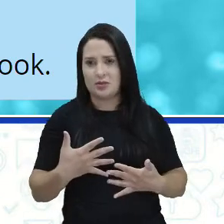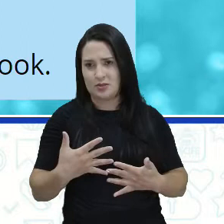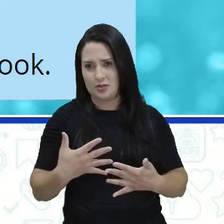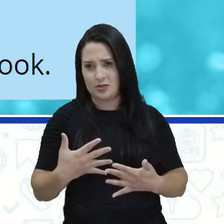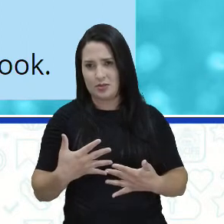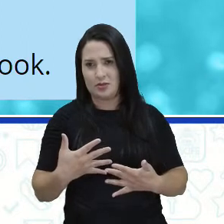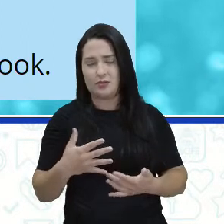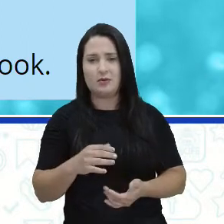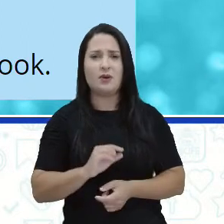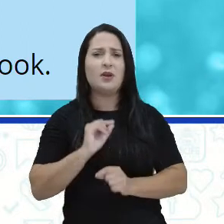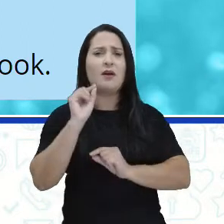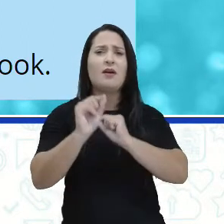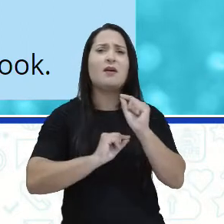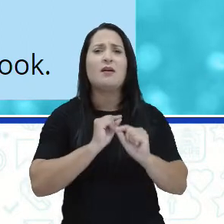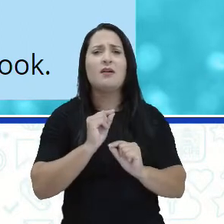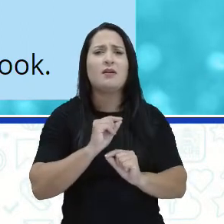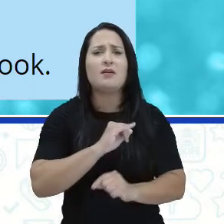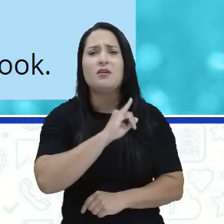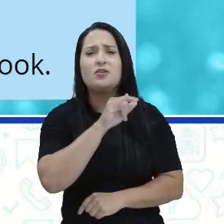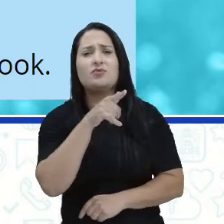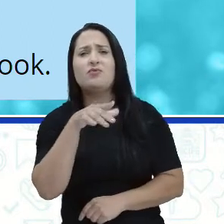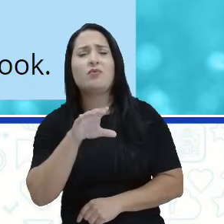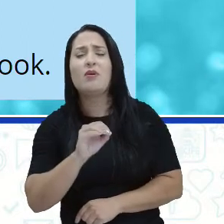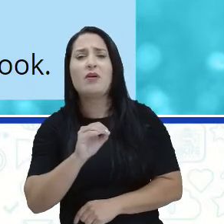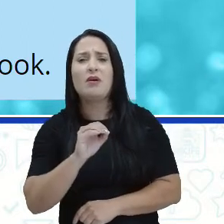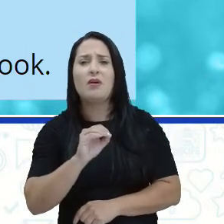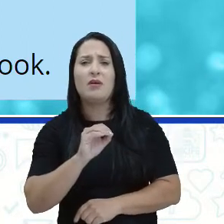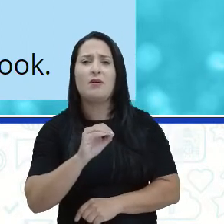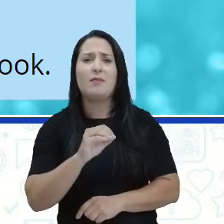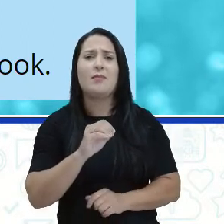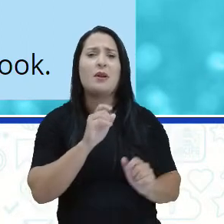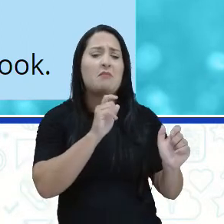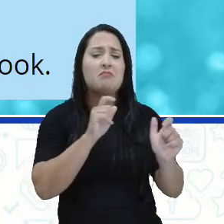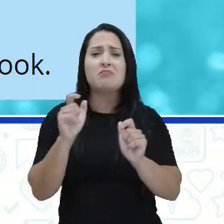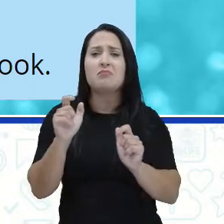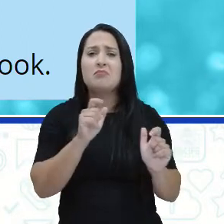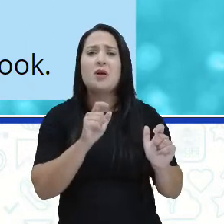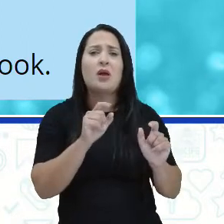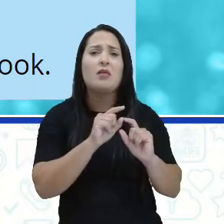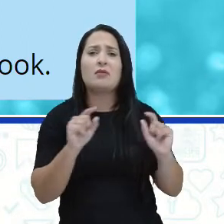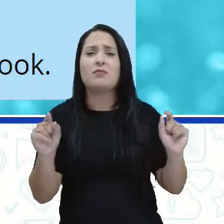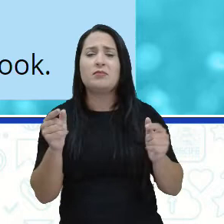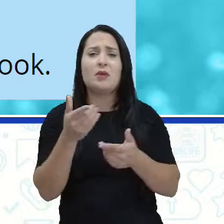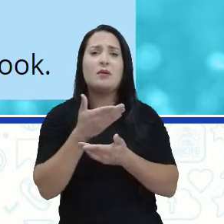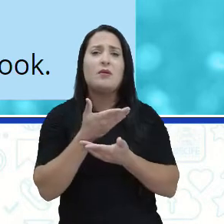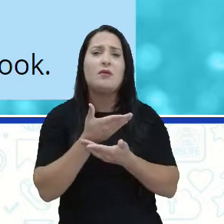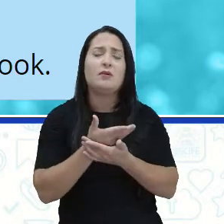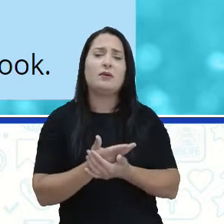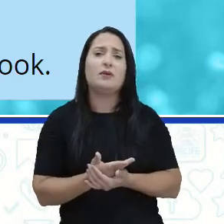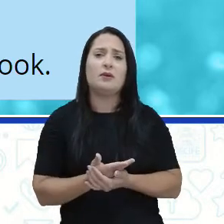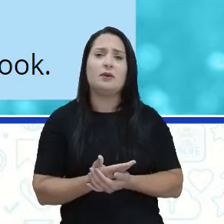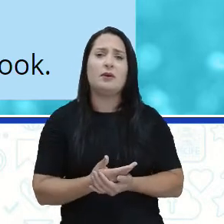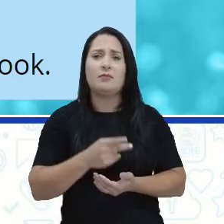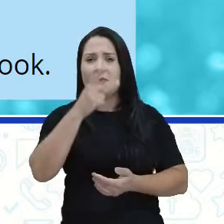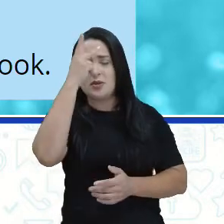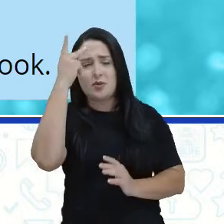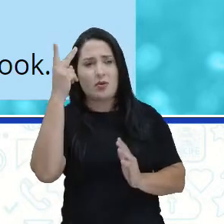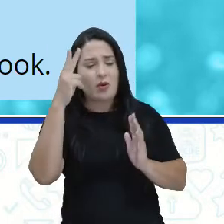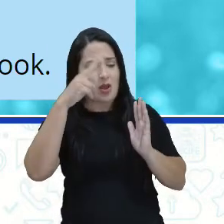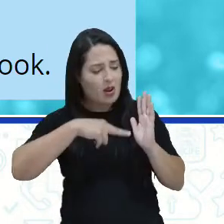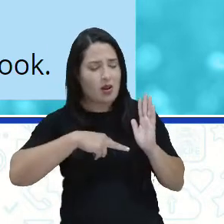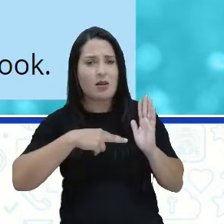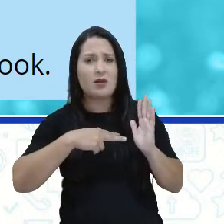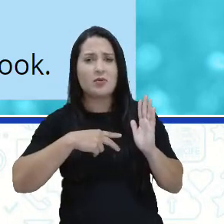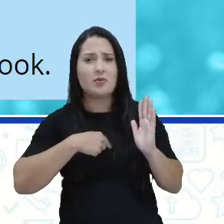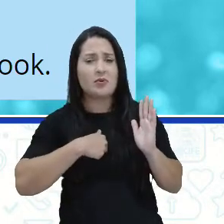explicação para quem é João, para localizar João discursivamente, para que o meu interlocutor ele tenha mais detalhes sobre quem